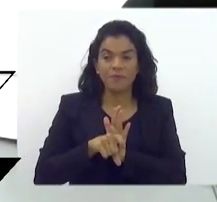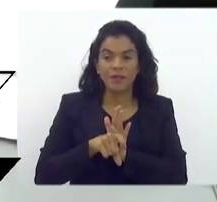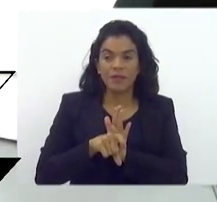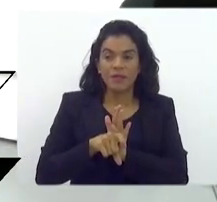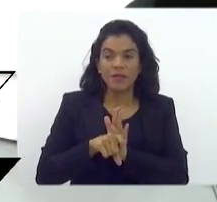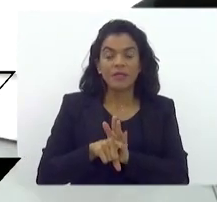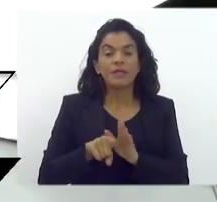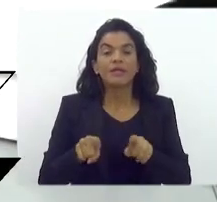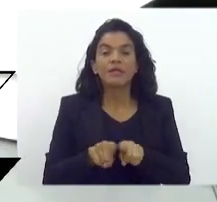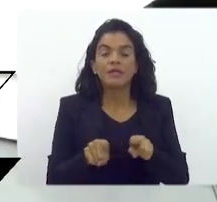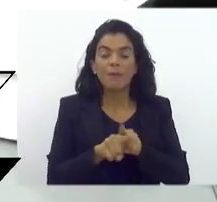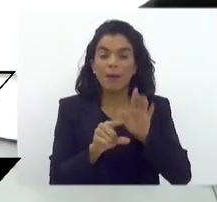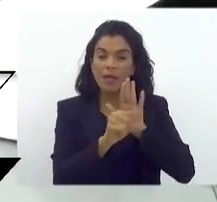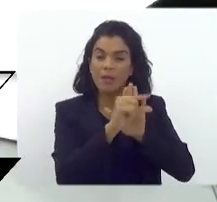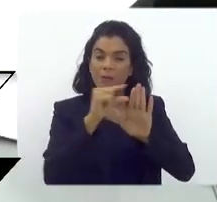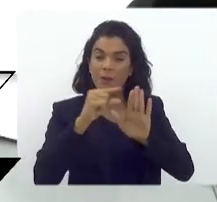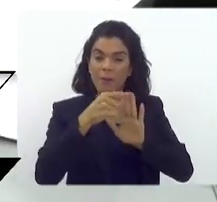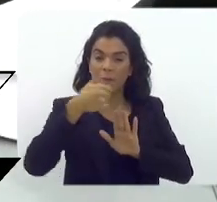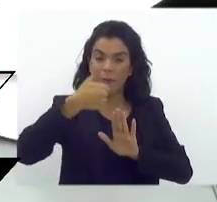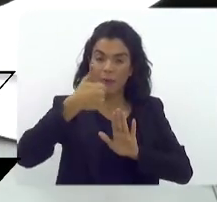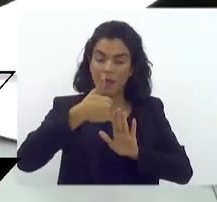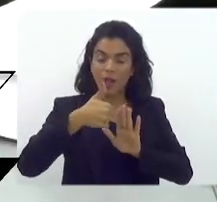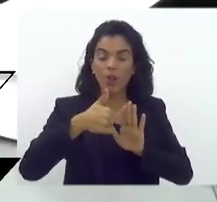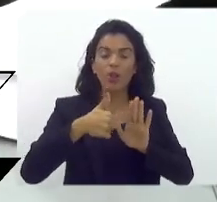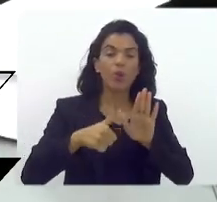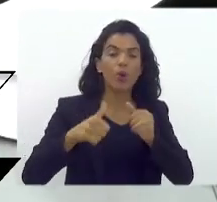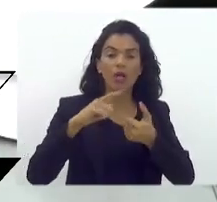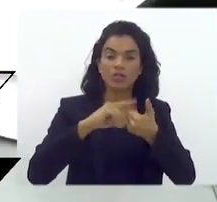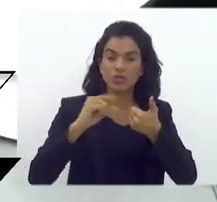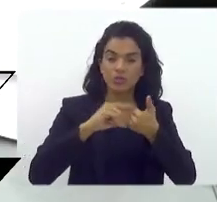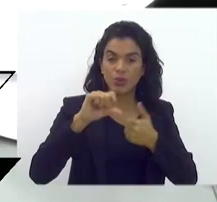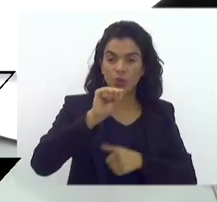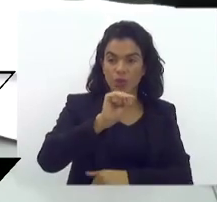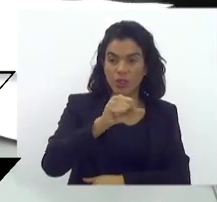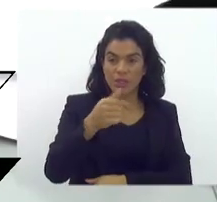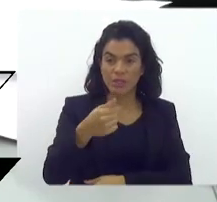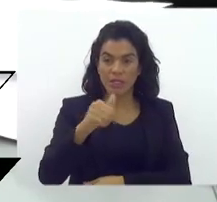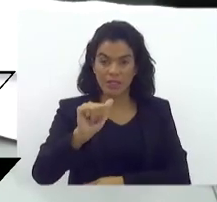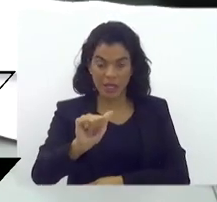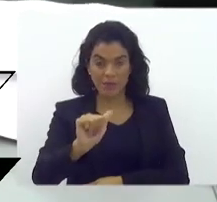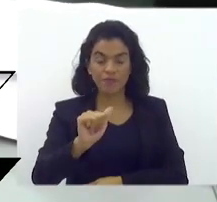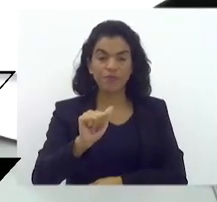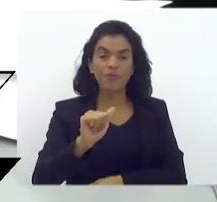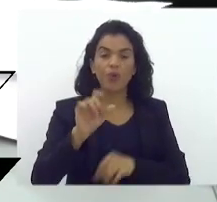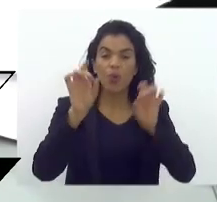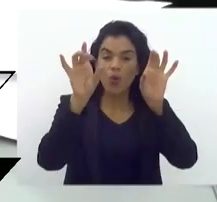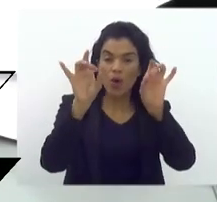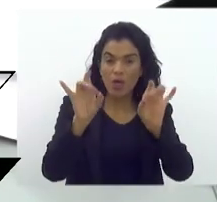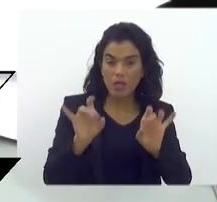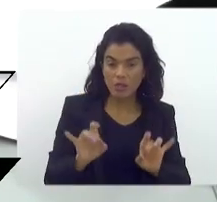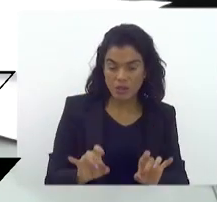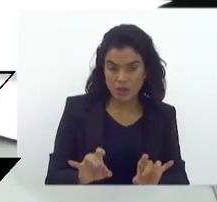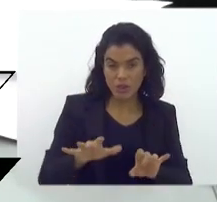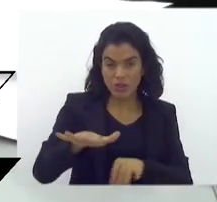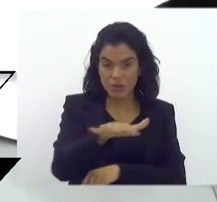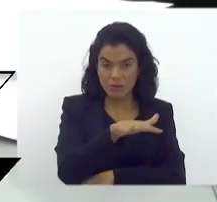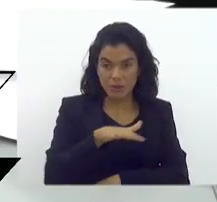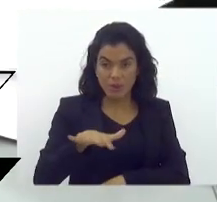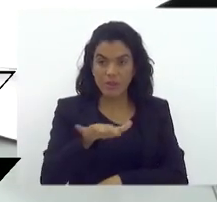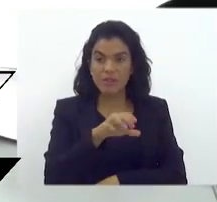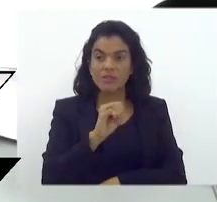no parágrafo 1º do artigo 87-A, o regime especial, em hipótese de